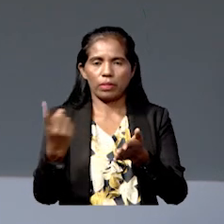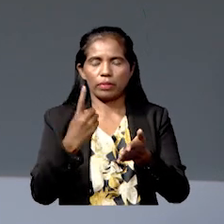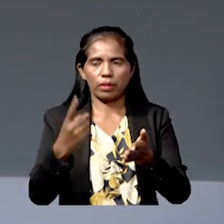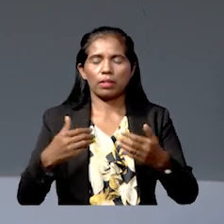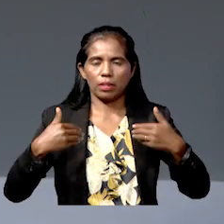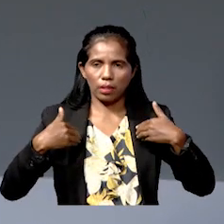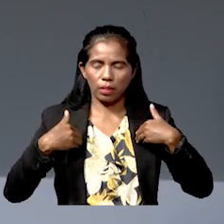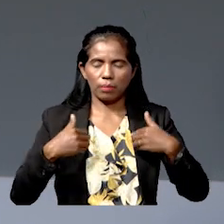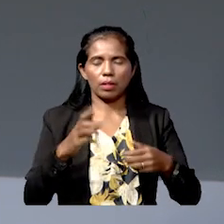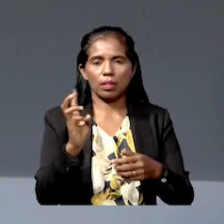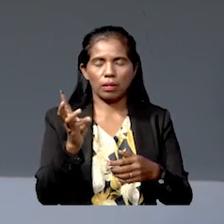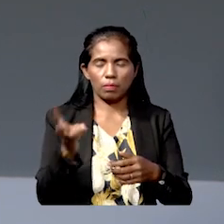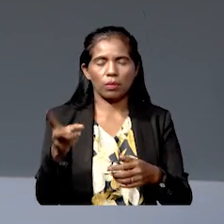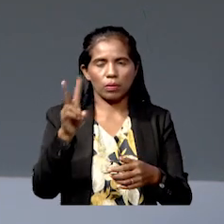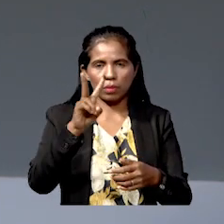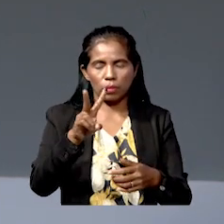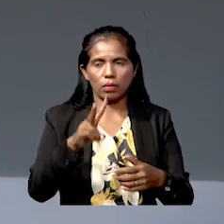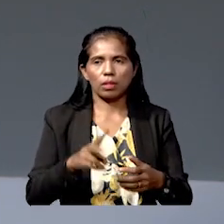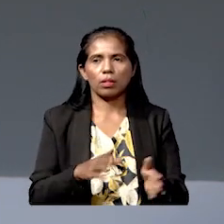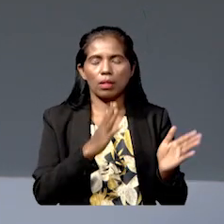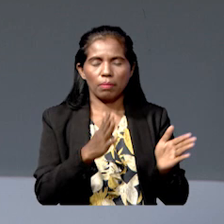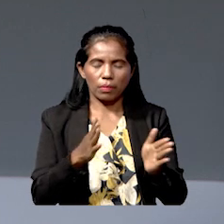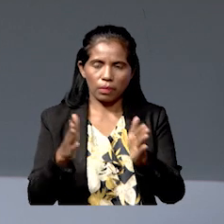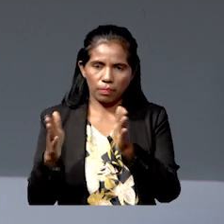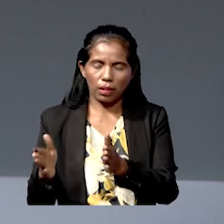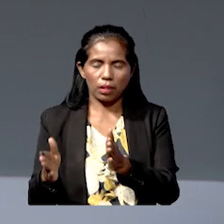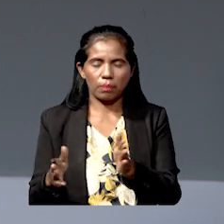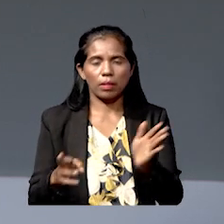íamos 72 horas para tu belê, preparar o relatório, né?